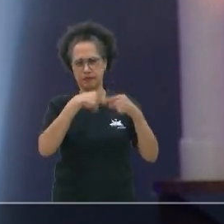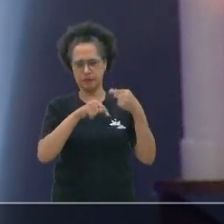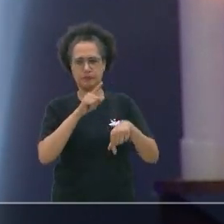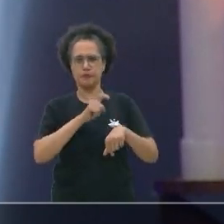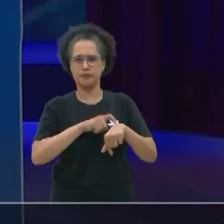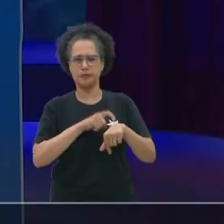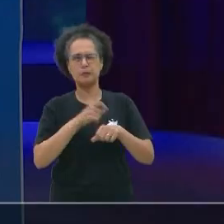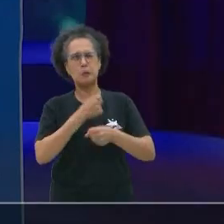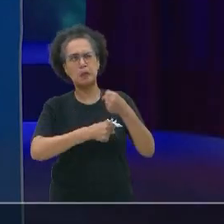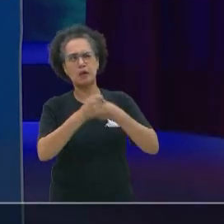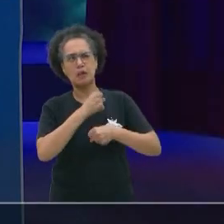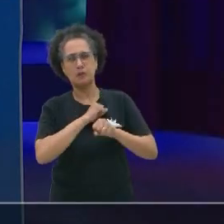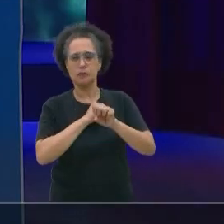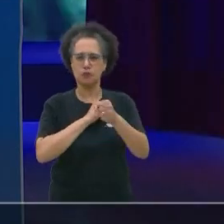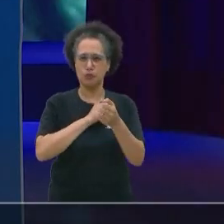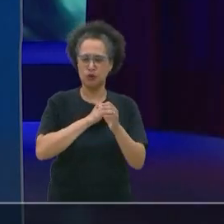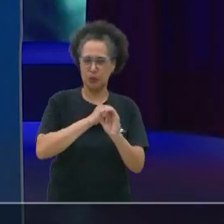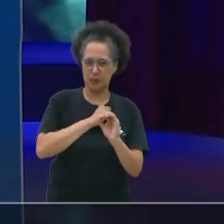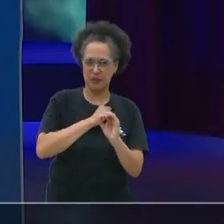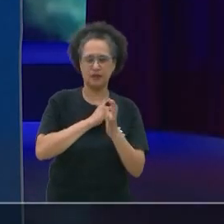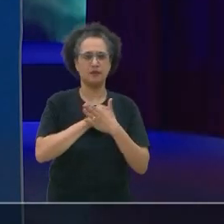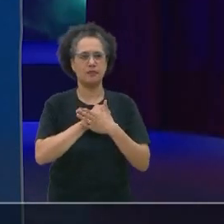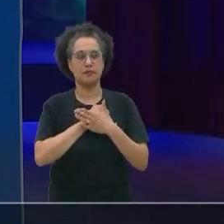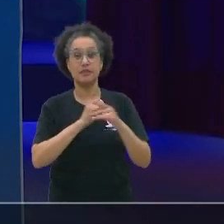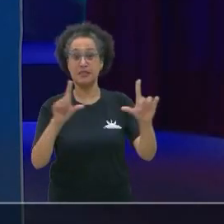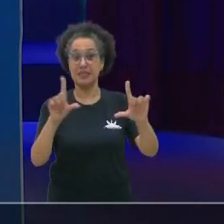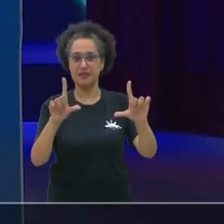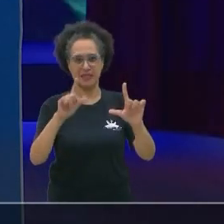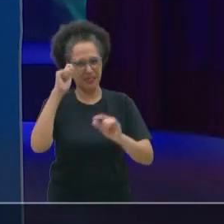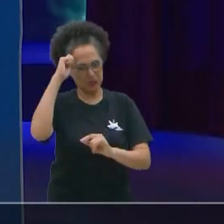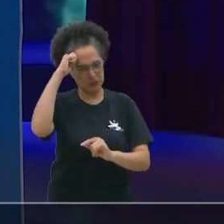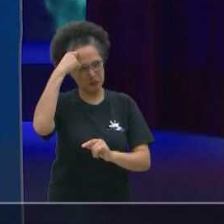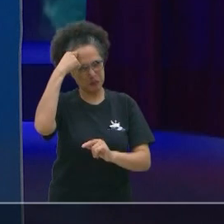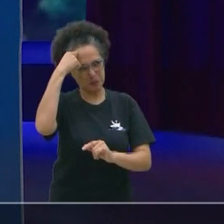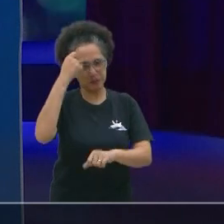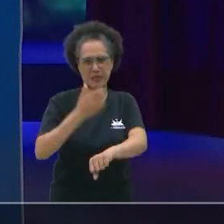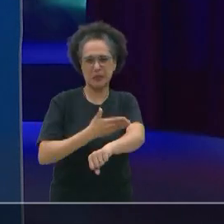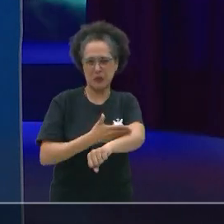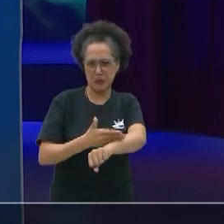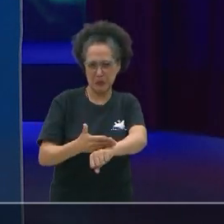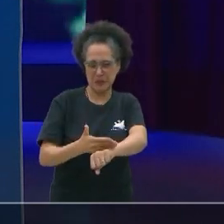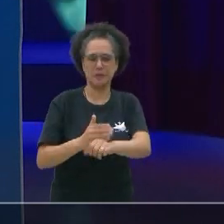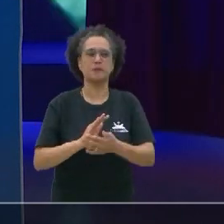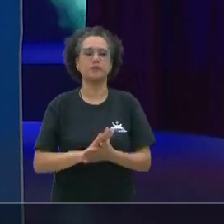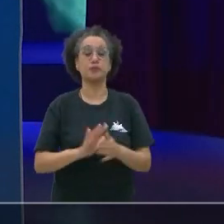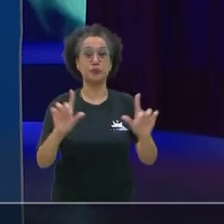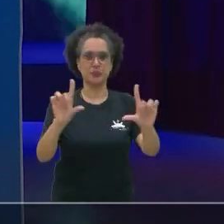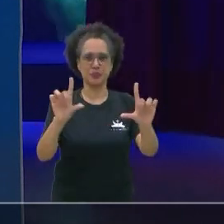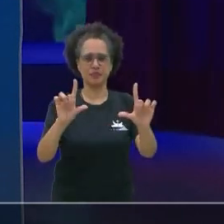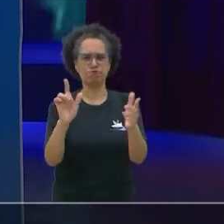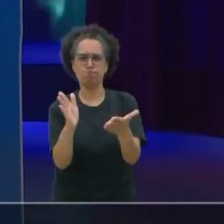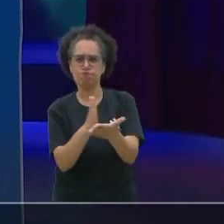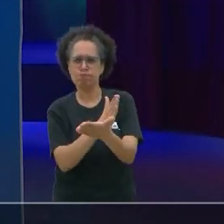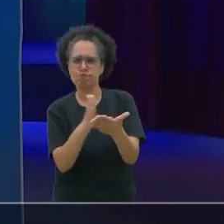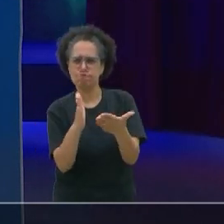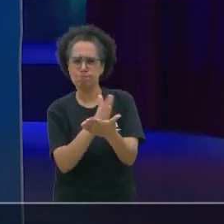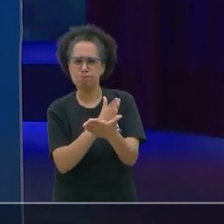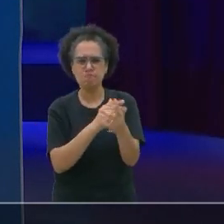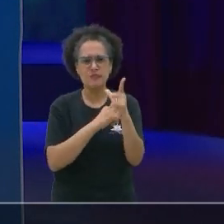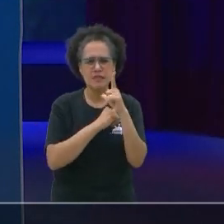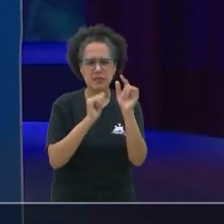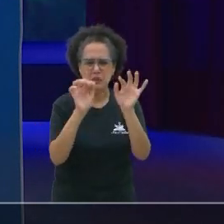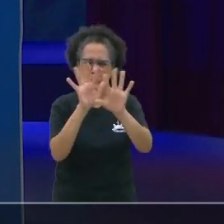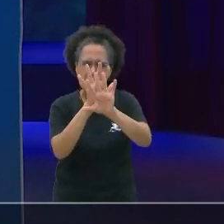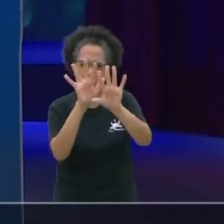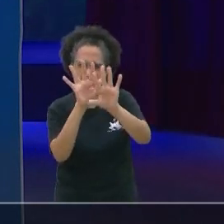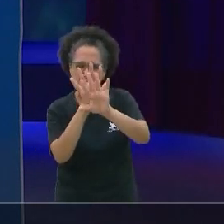80, quando ainda era preto e branco, né, as nossas TVs, e ali às vezes via um pouco